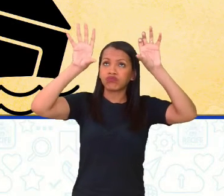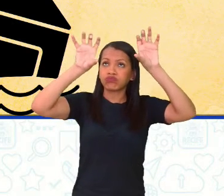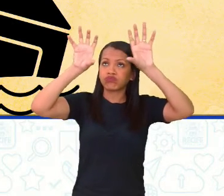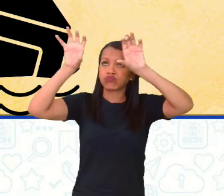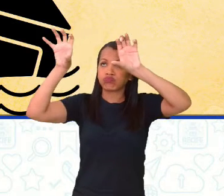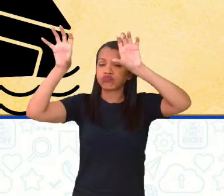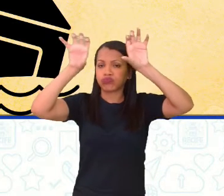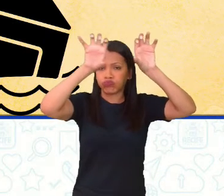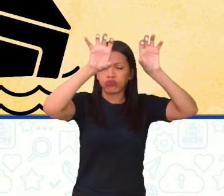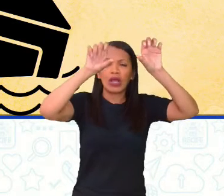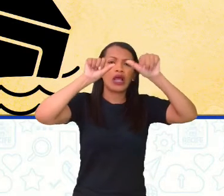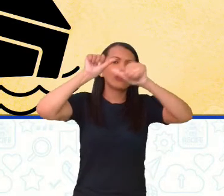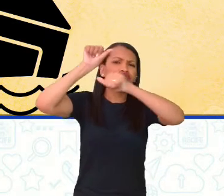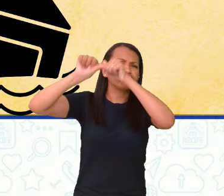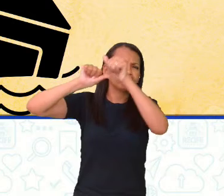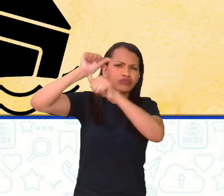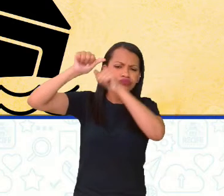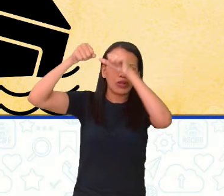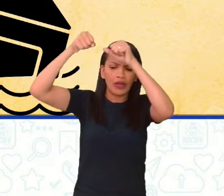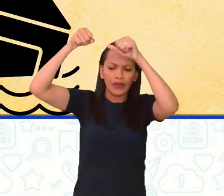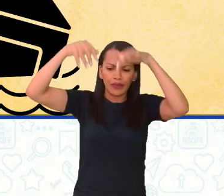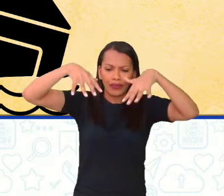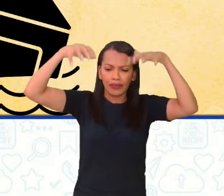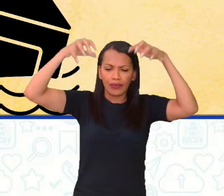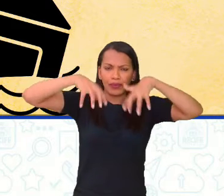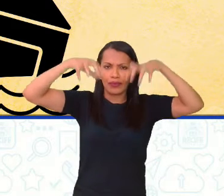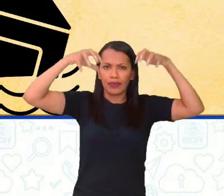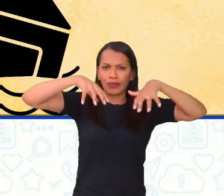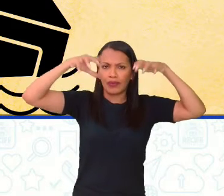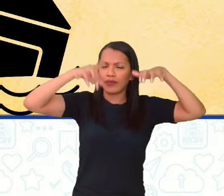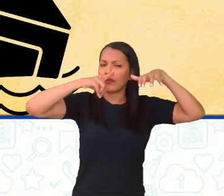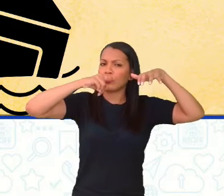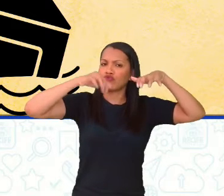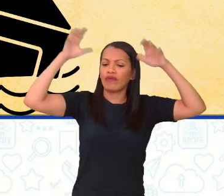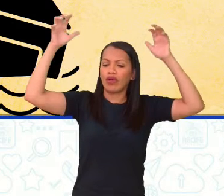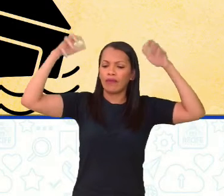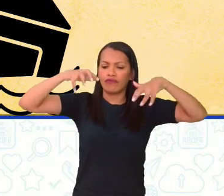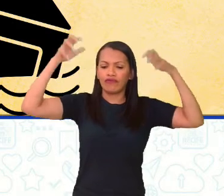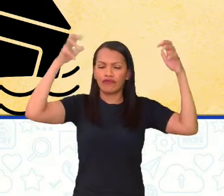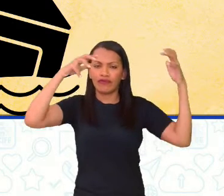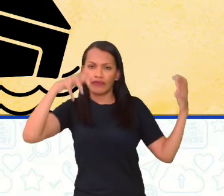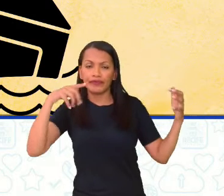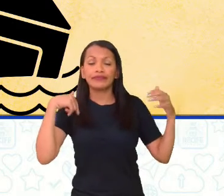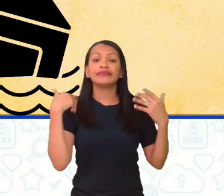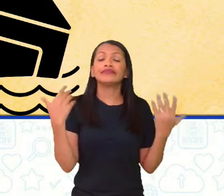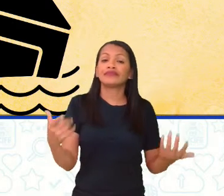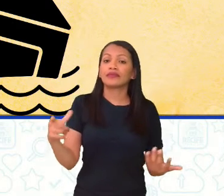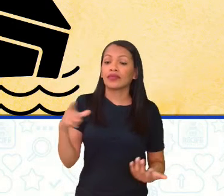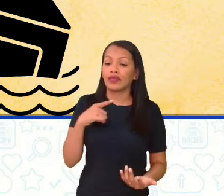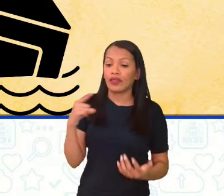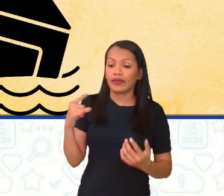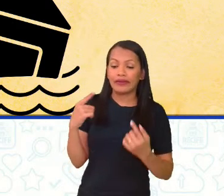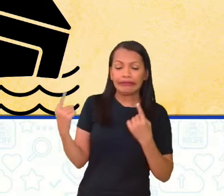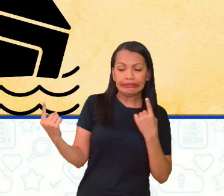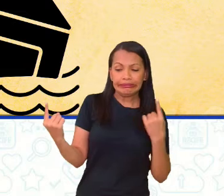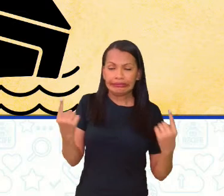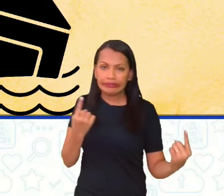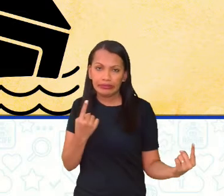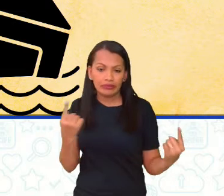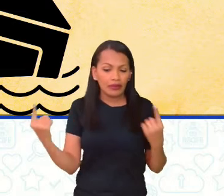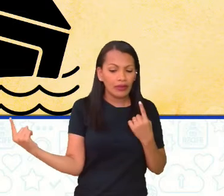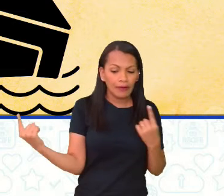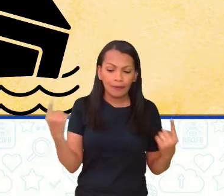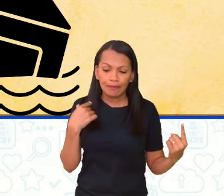Então, começa a acontecer essa dualidade aí, né? Essa dualidade de regiões que vão ter